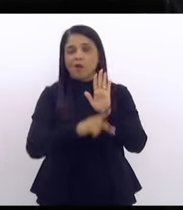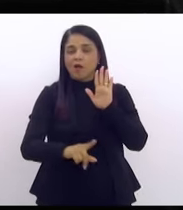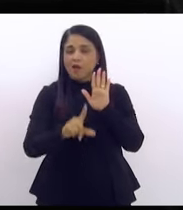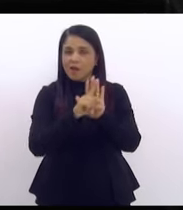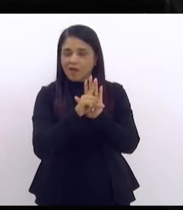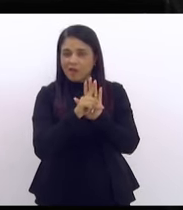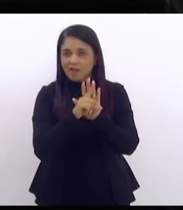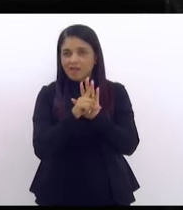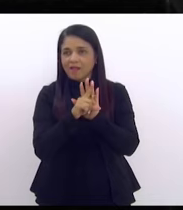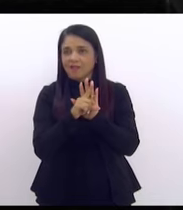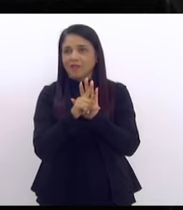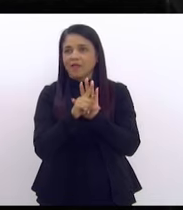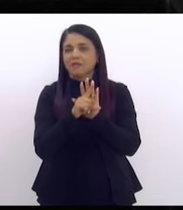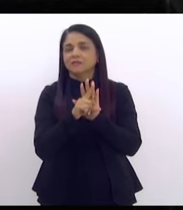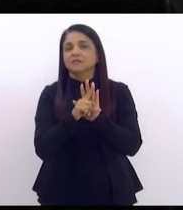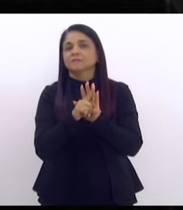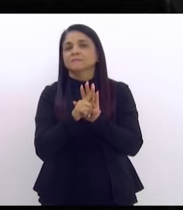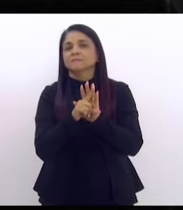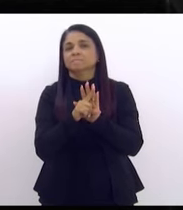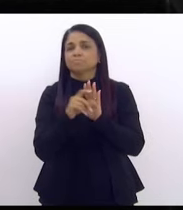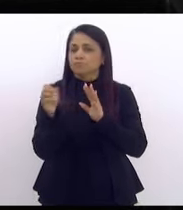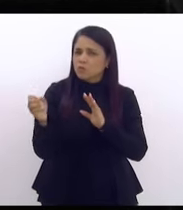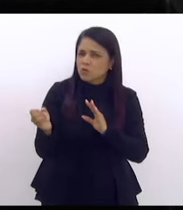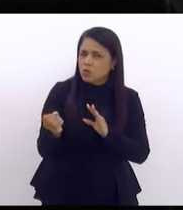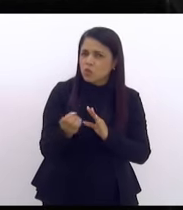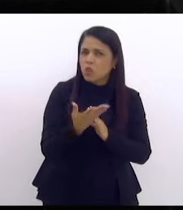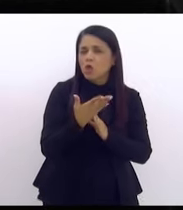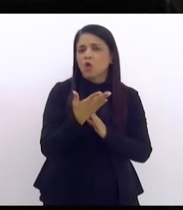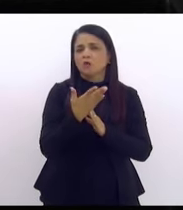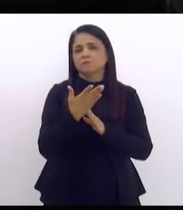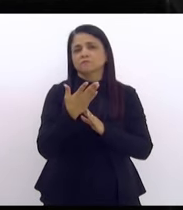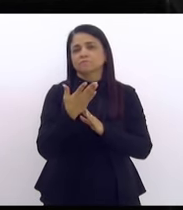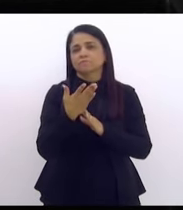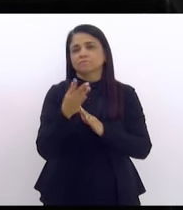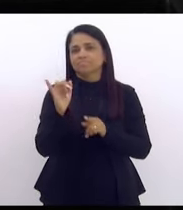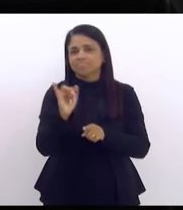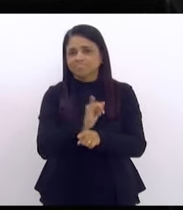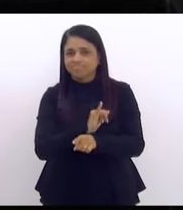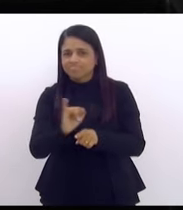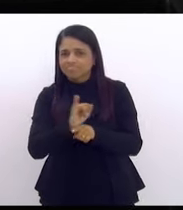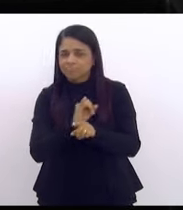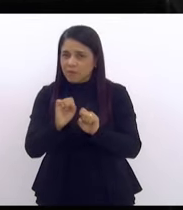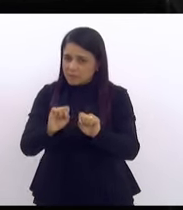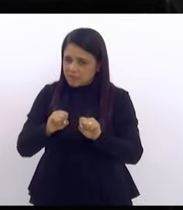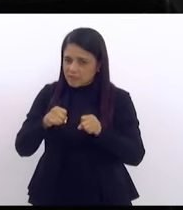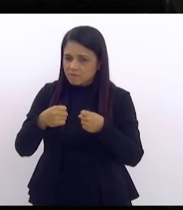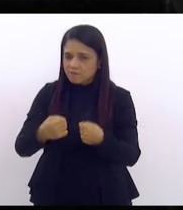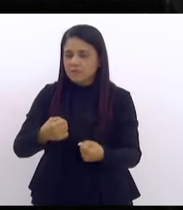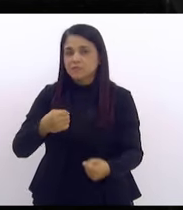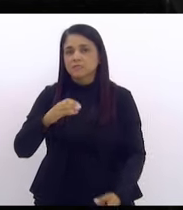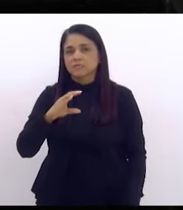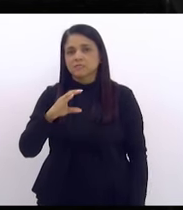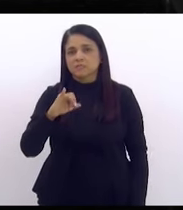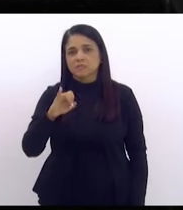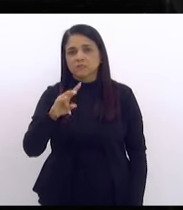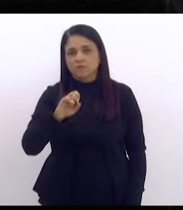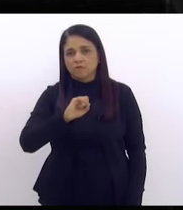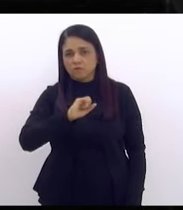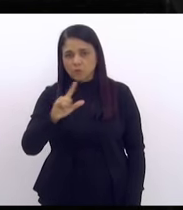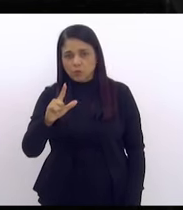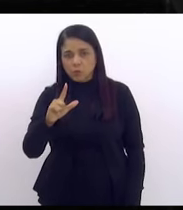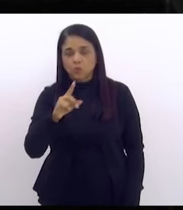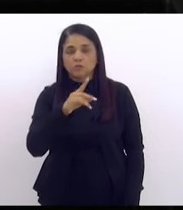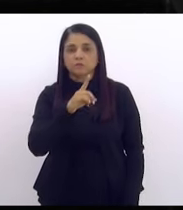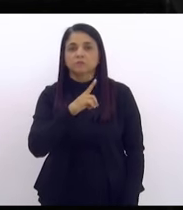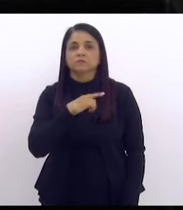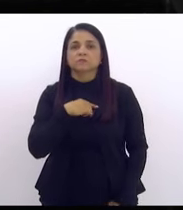lei, né, estabelecendo um novo instrumento, né, para as defesas civis do nosso estado do Rio de Janeiro,